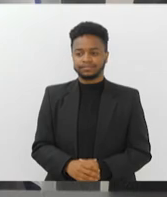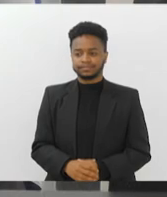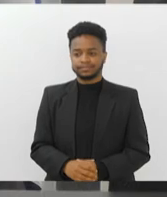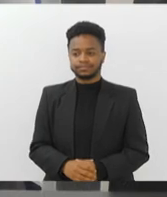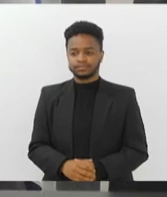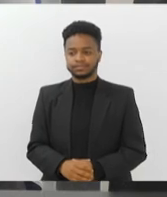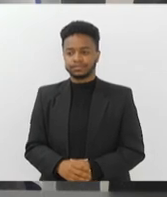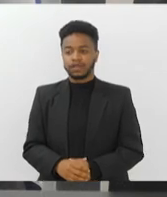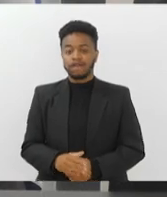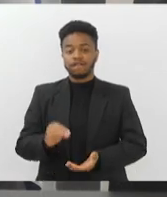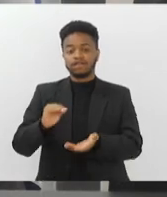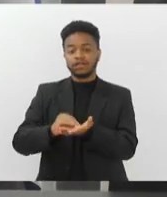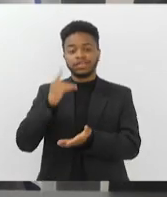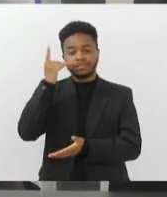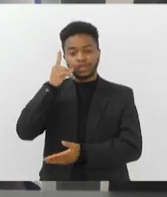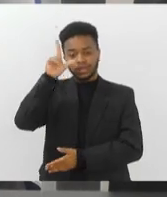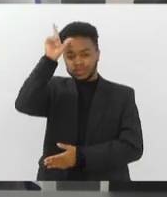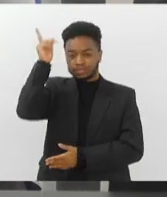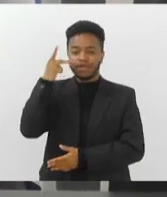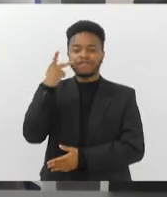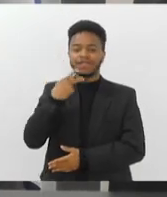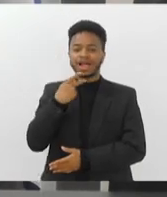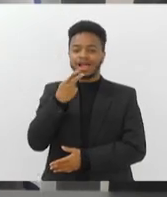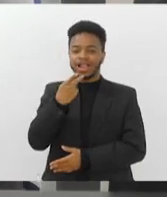Só falta o deputado Luiz Paulo dizer que pratica parkour também.